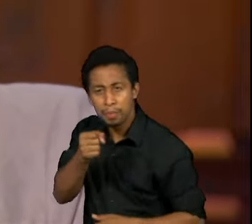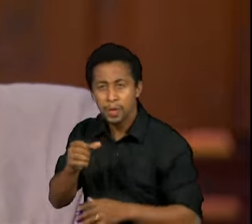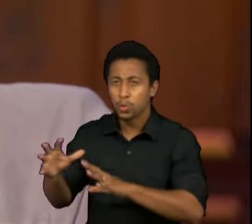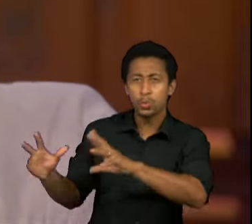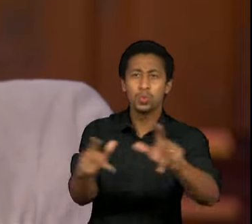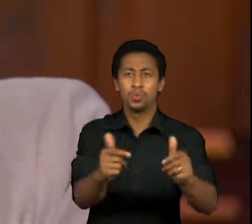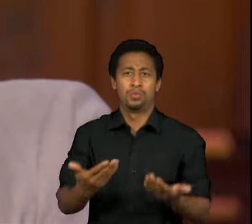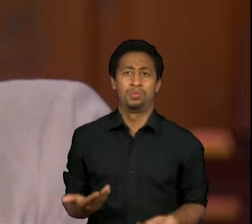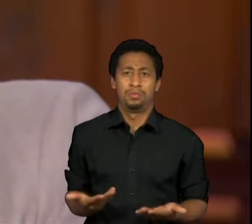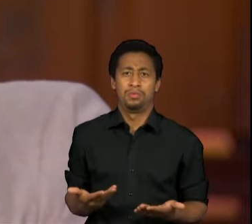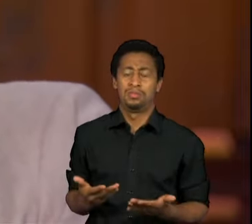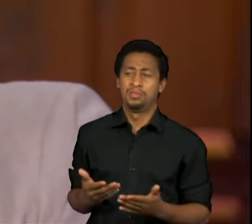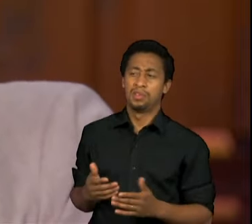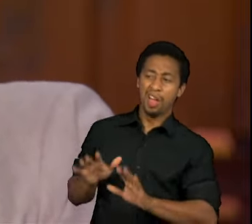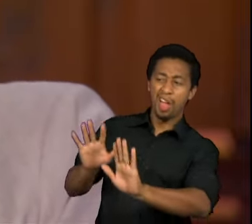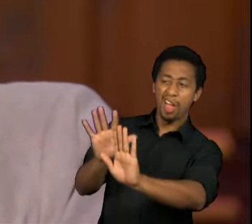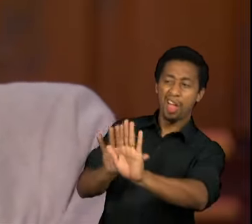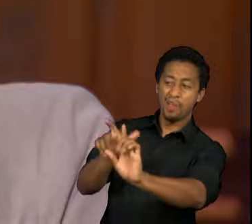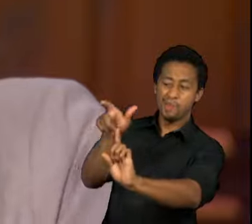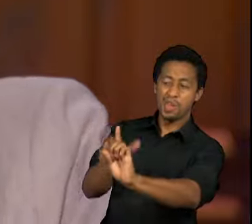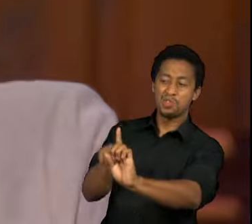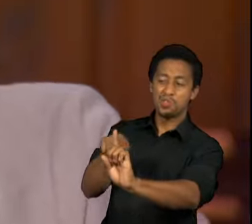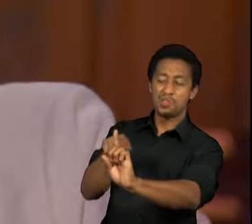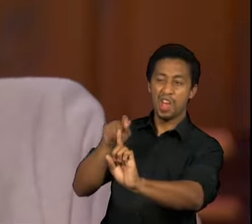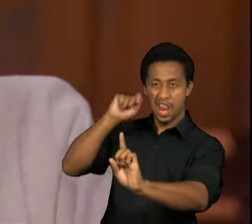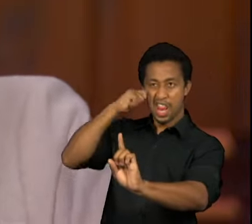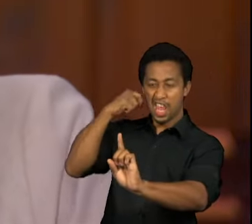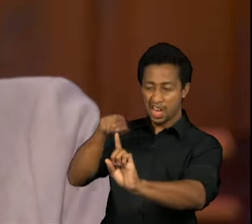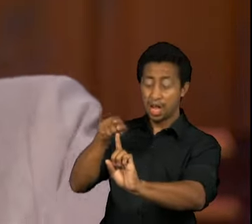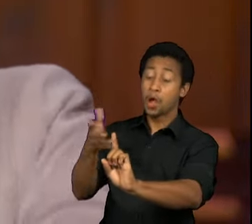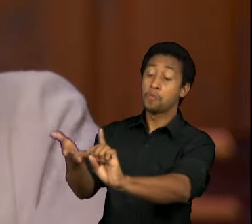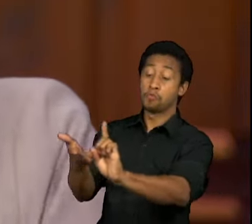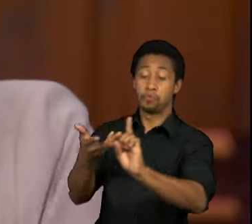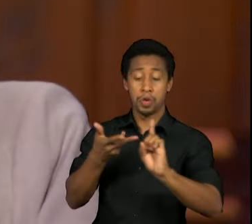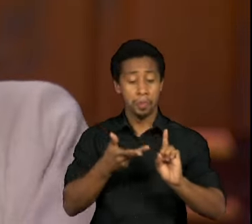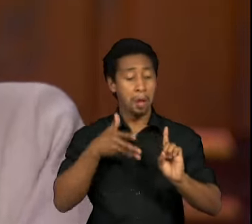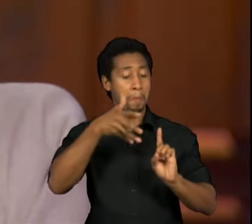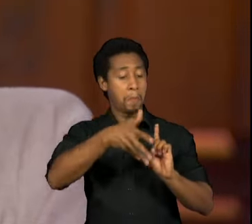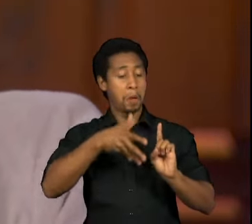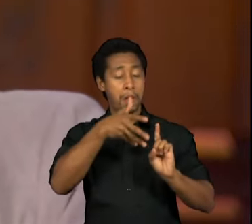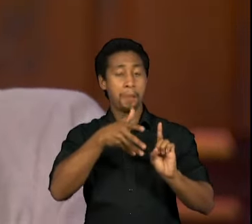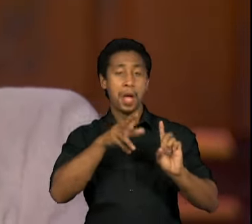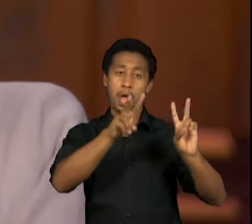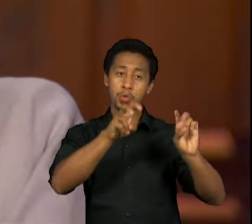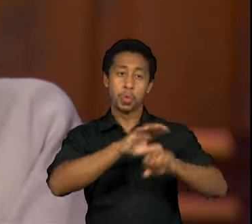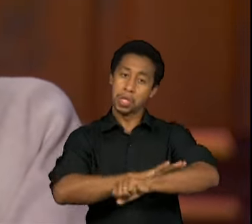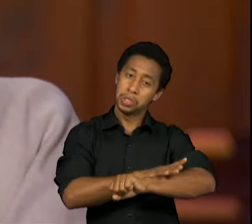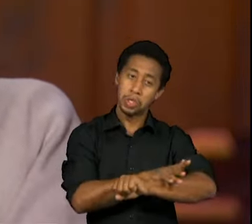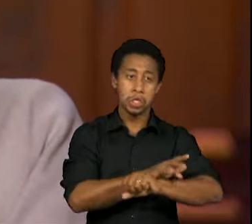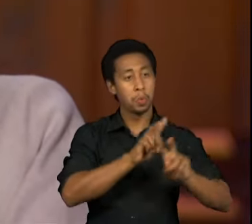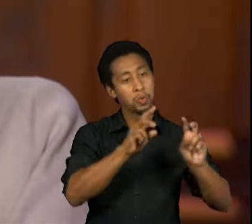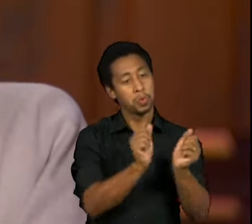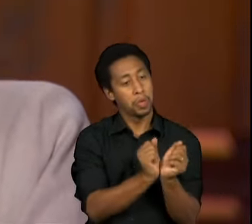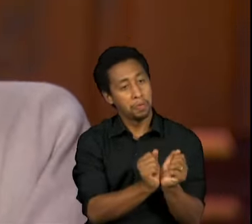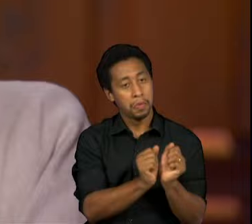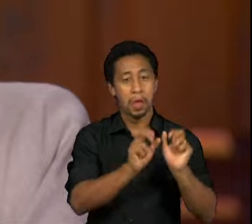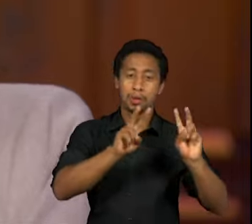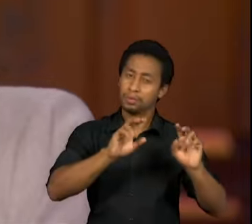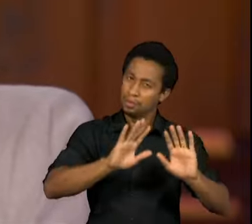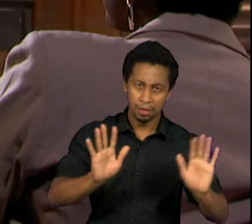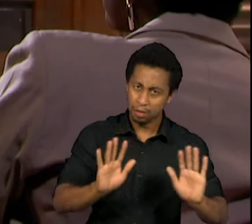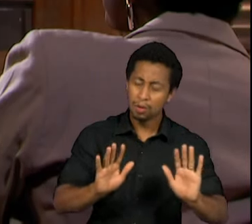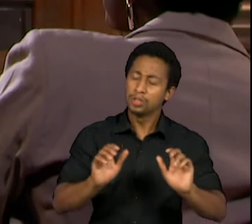pessoas negras elas é só podem ser chamadas para falar de assuntos específicos como se a gente não pudesse falar de todos